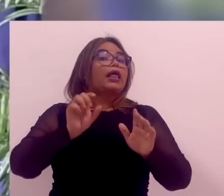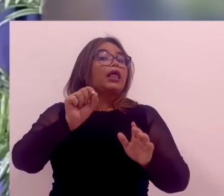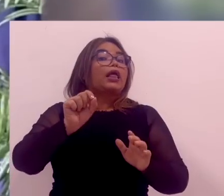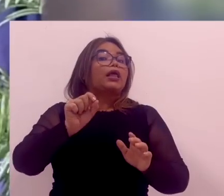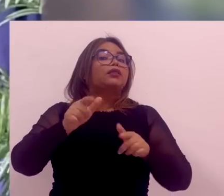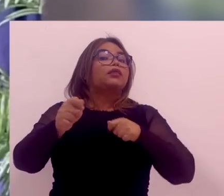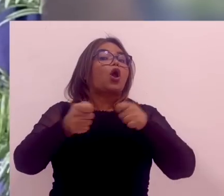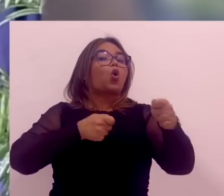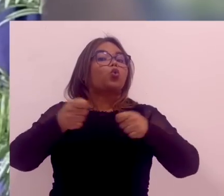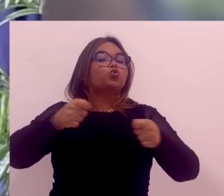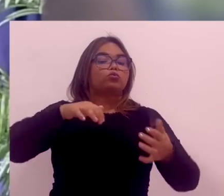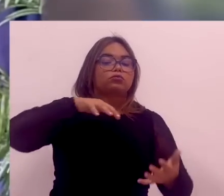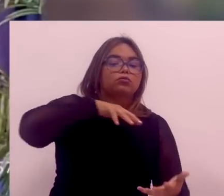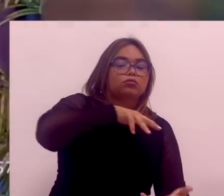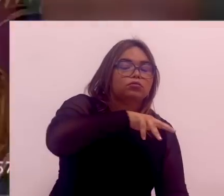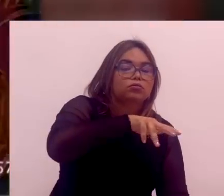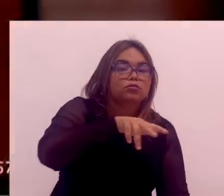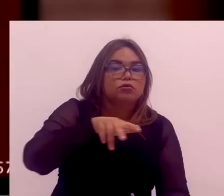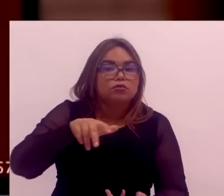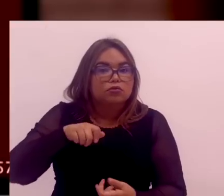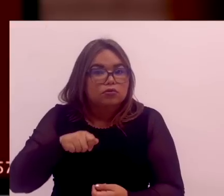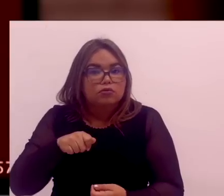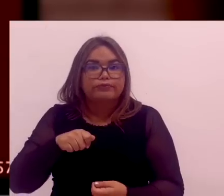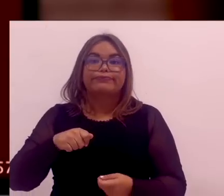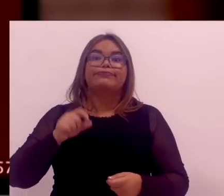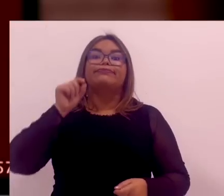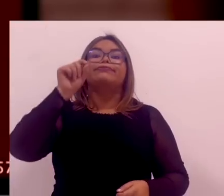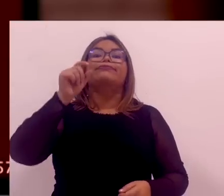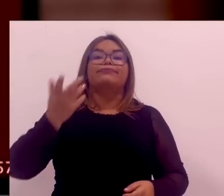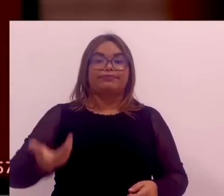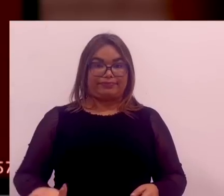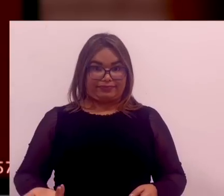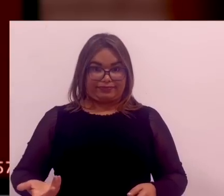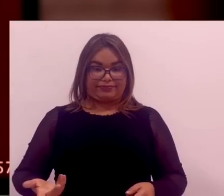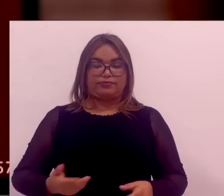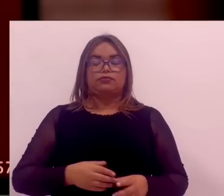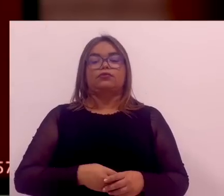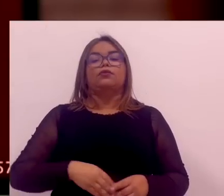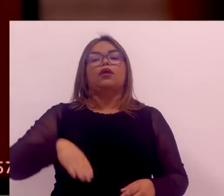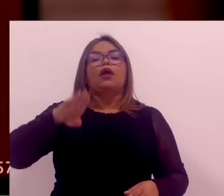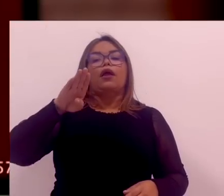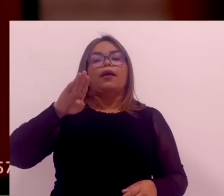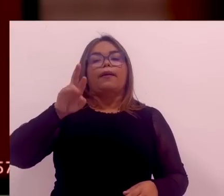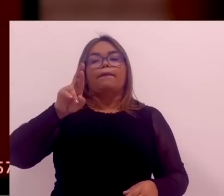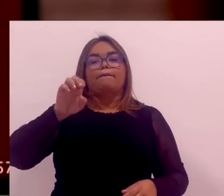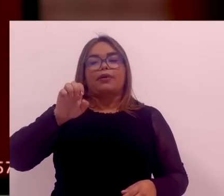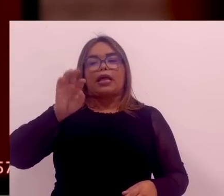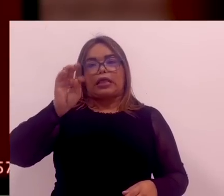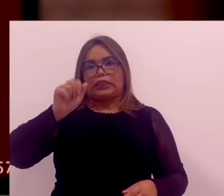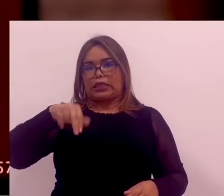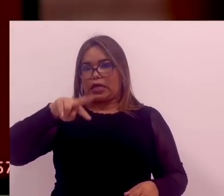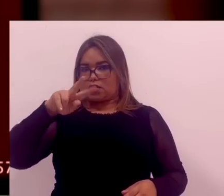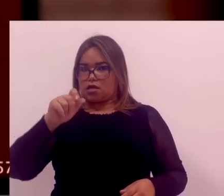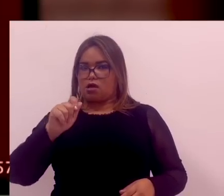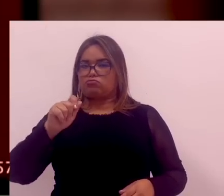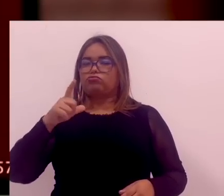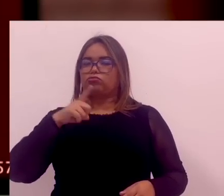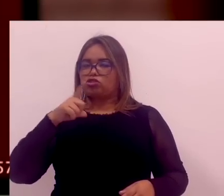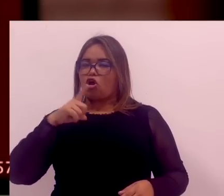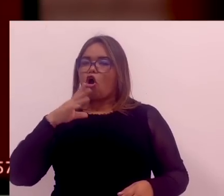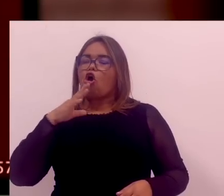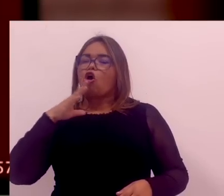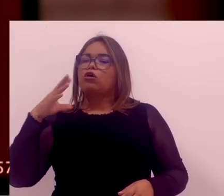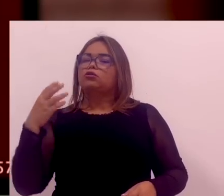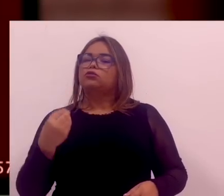em toda parte? Os druidas da Bretanha e da Gália tinham um conhecimento profundo com respeito aos mistérios de Ísis e